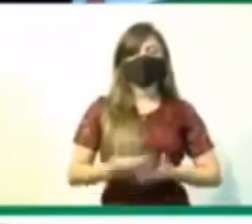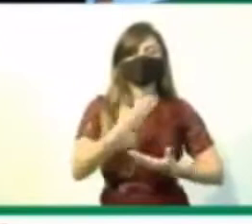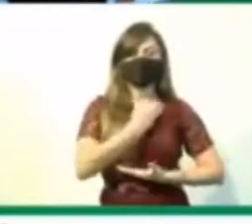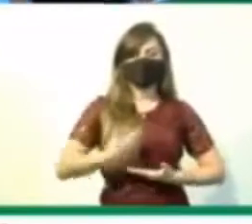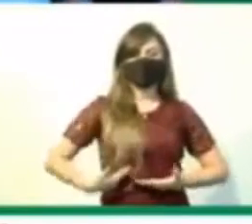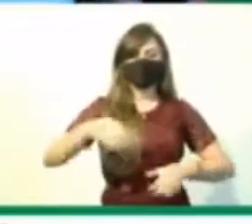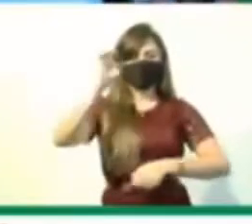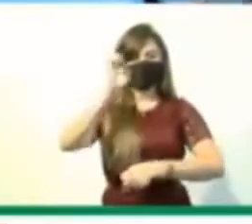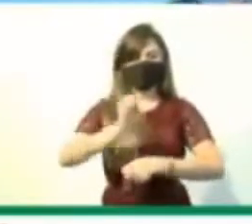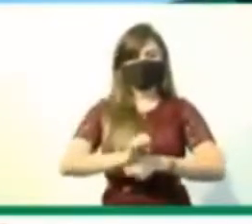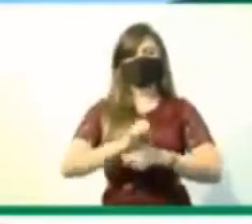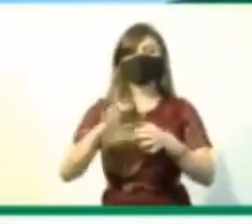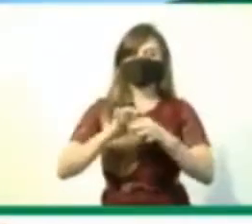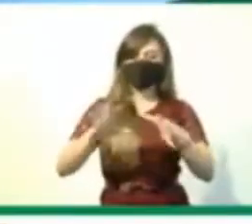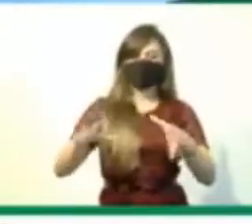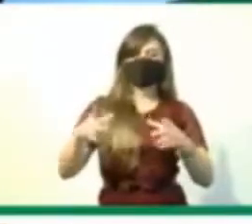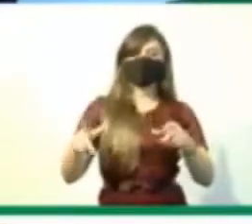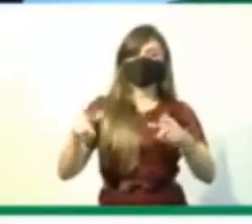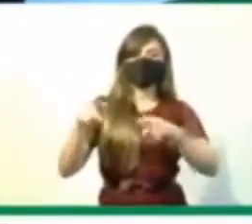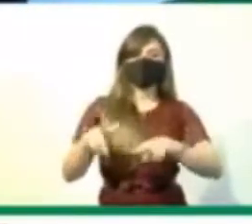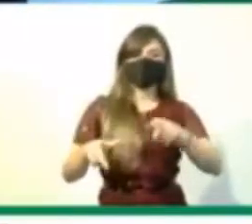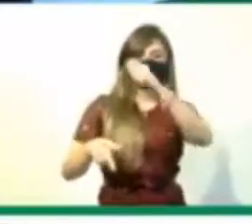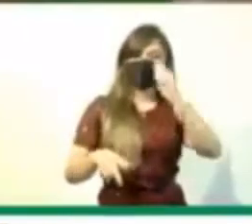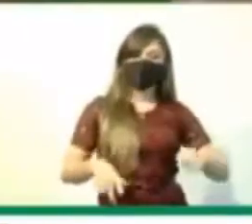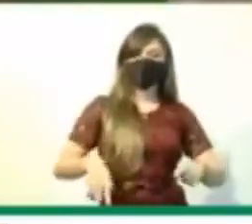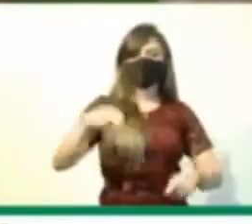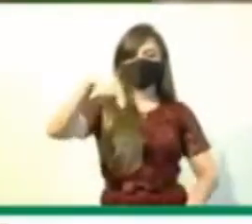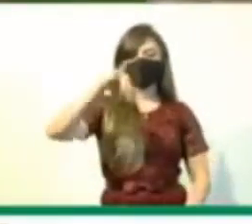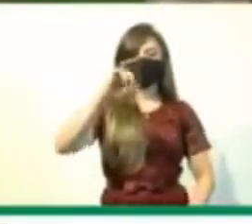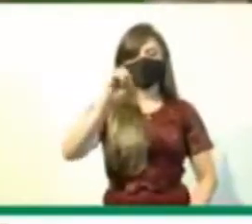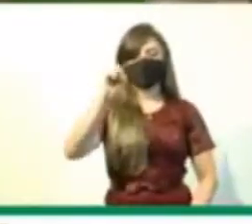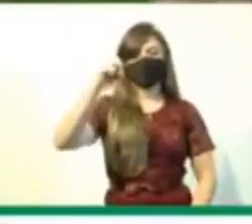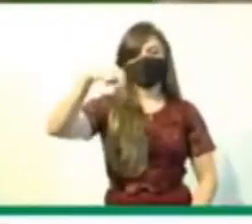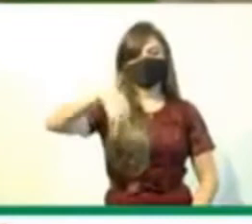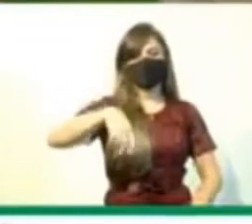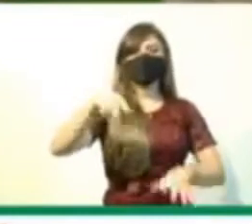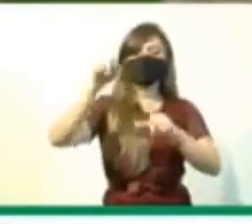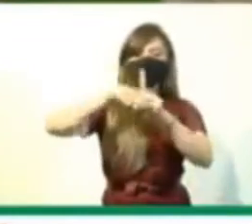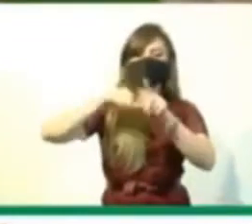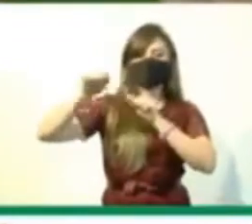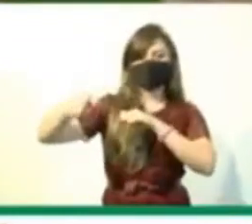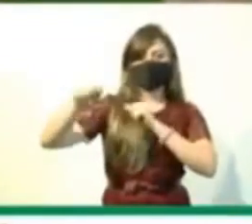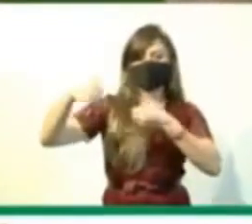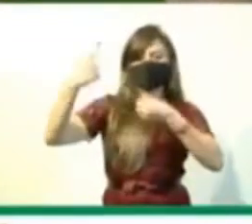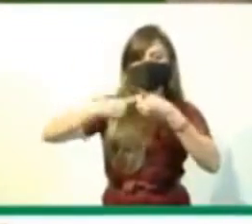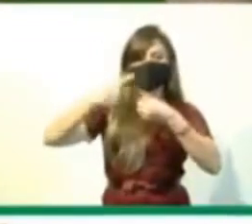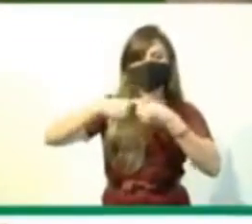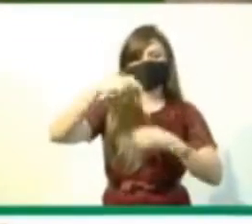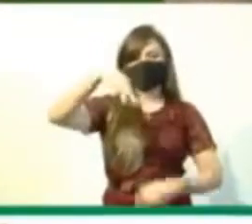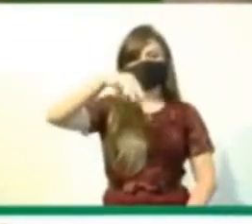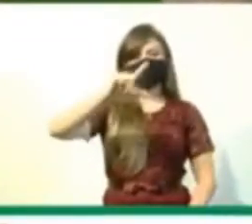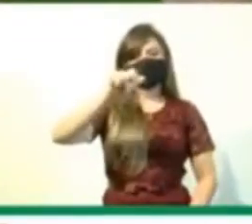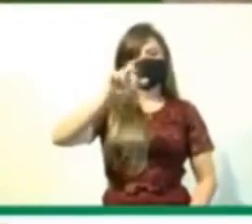Governo do Estado do Ceará, inauguração da areninha Nilson Bernardo, Milagres, setembro de 2020. Camilo